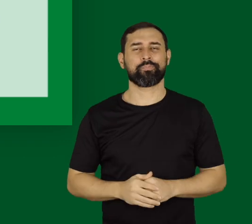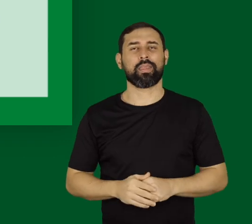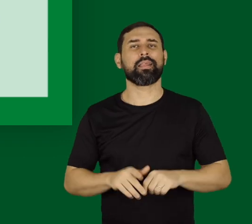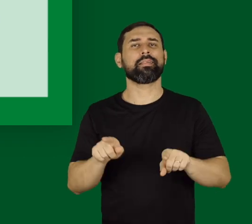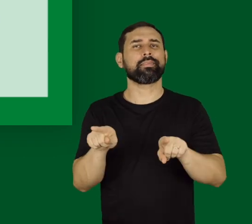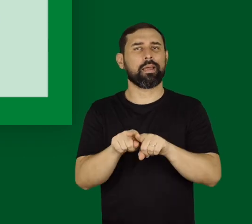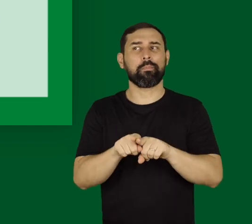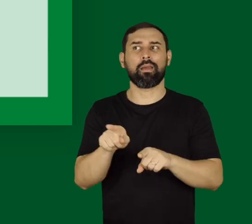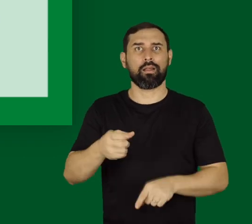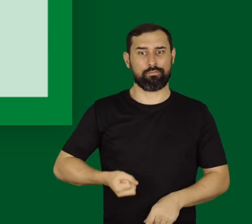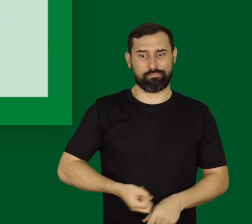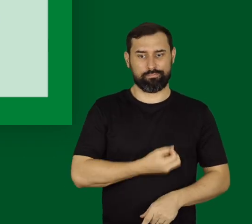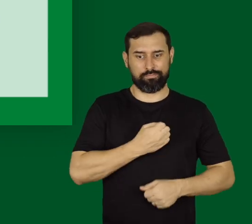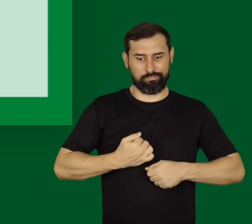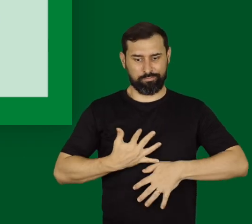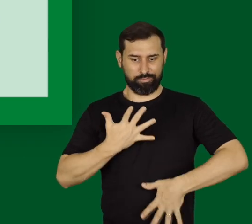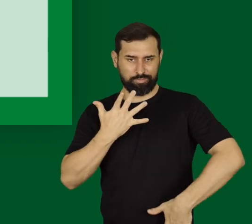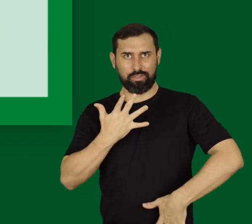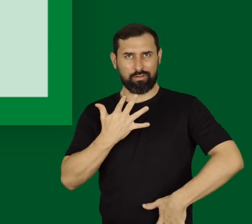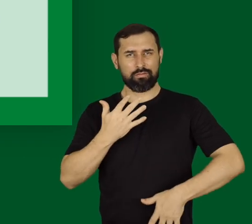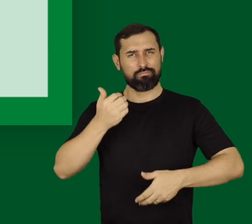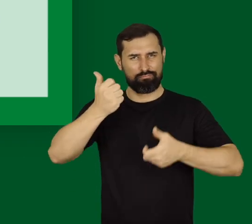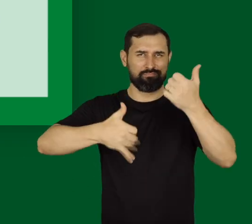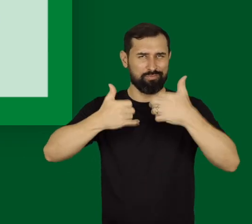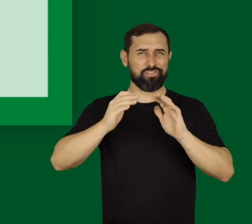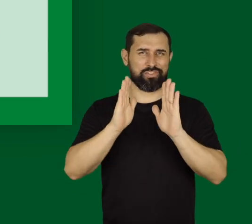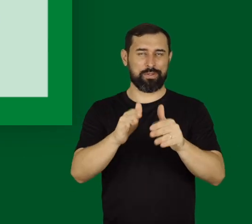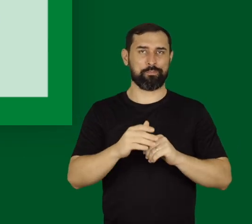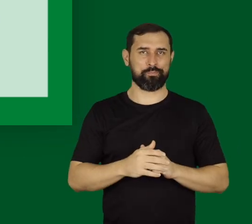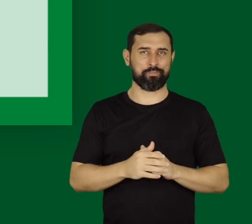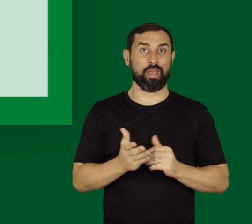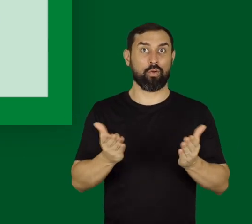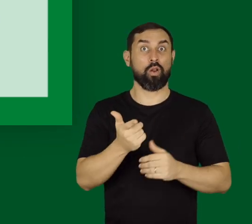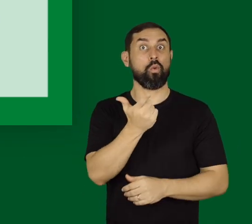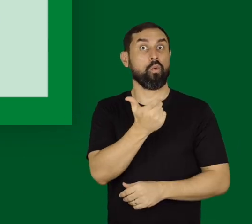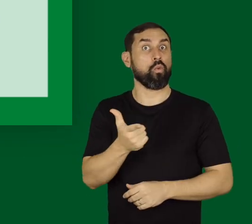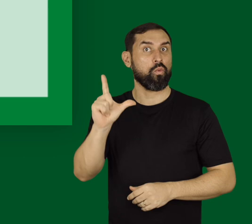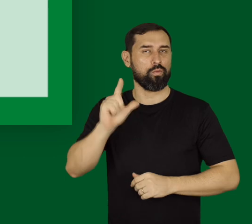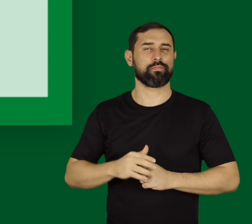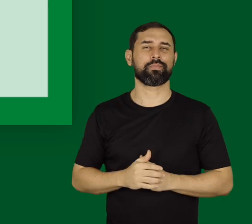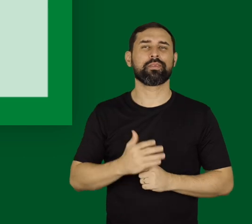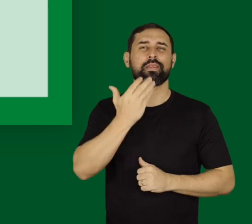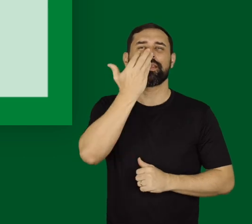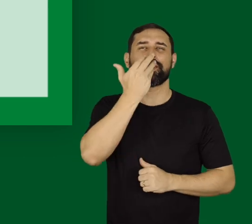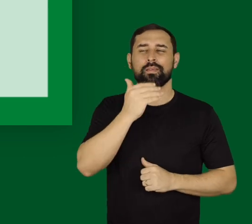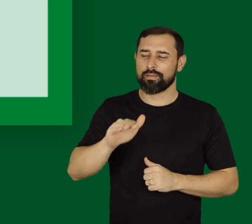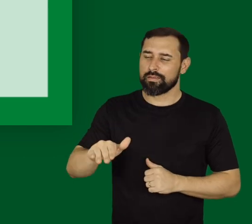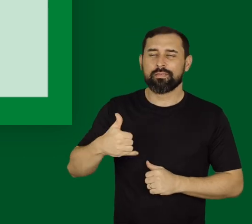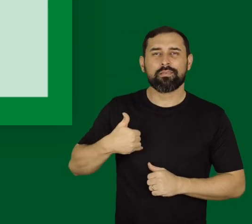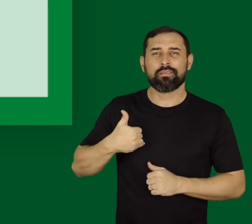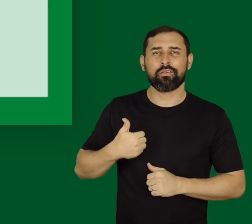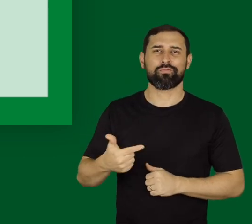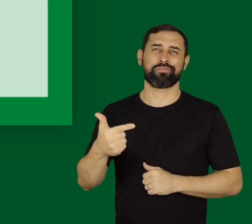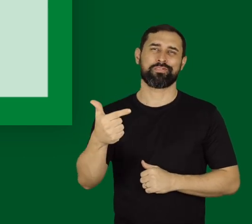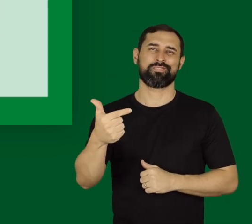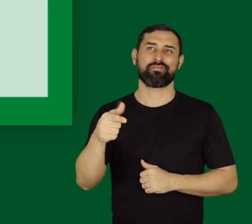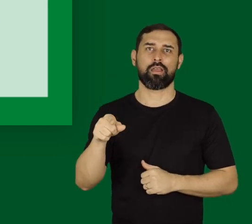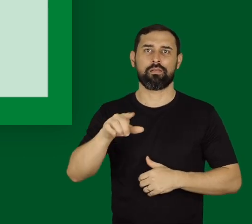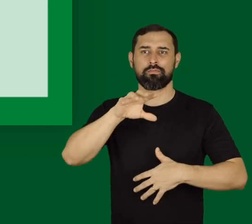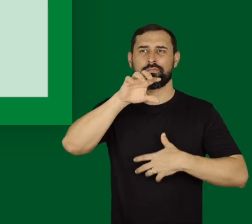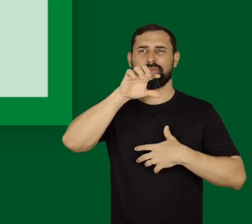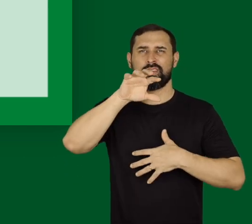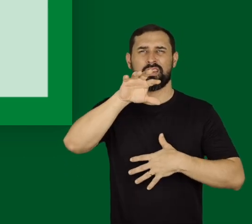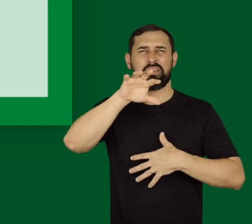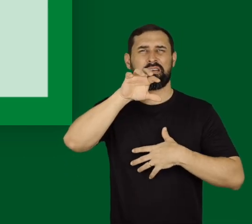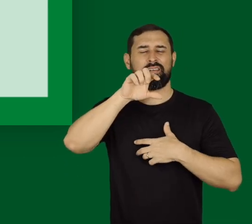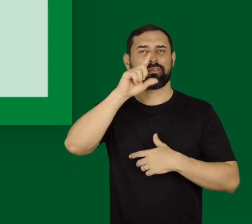da sepse pediátrica. A outra situação, gente, é a seguinte, você tem uma criança de 2 anos, com desconforto